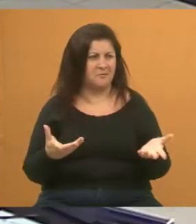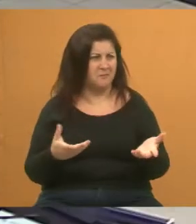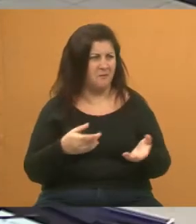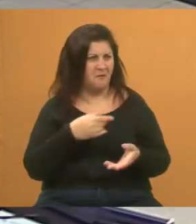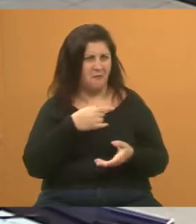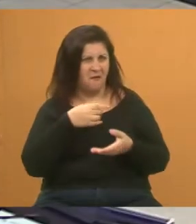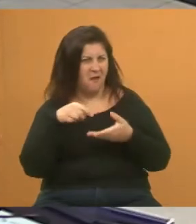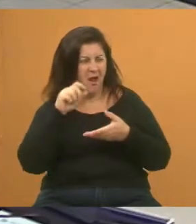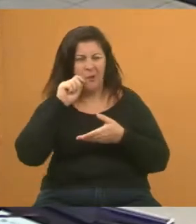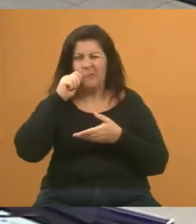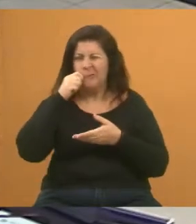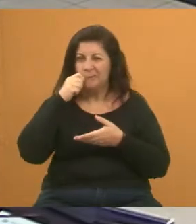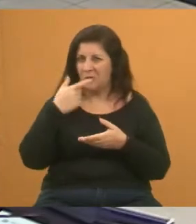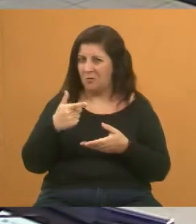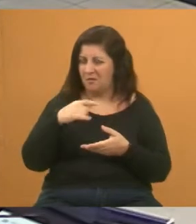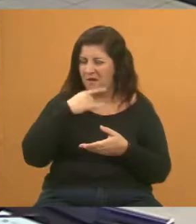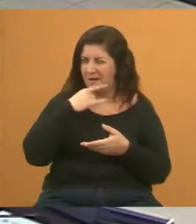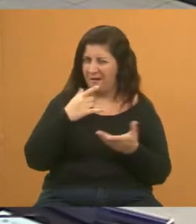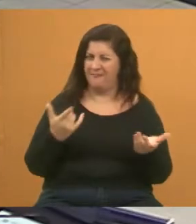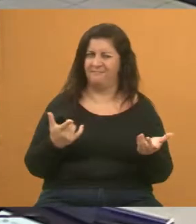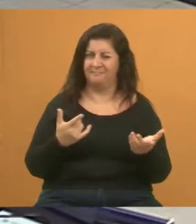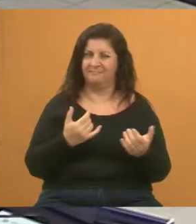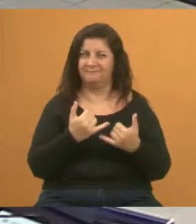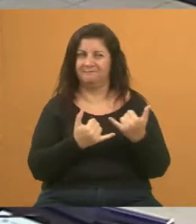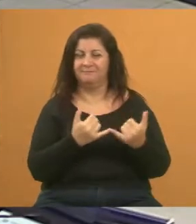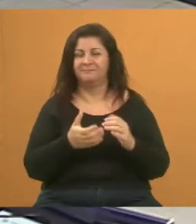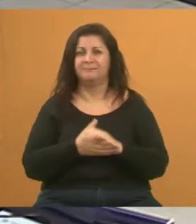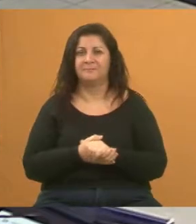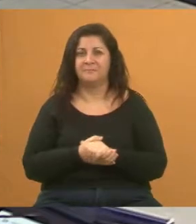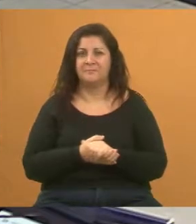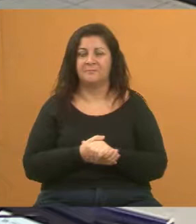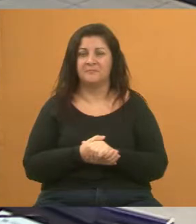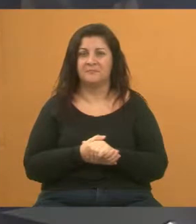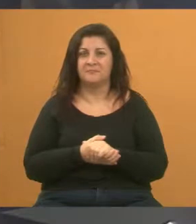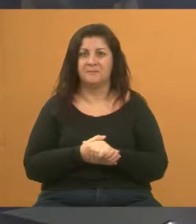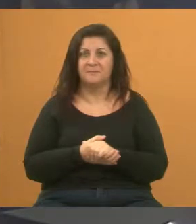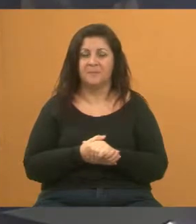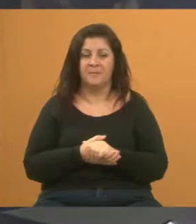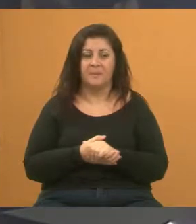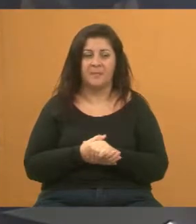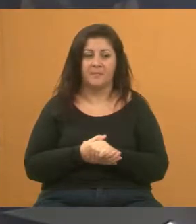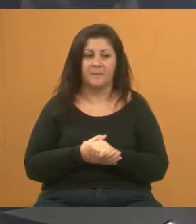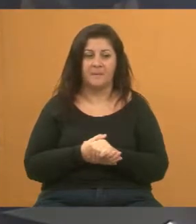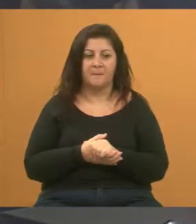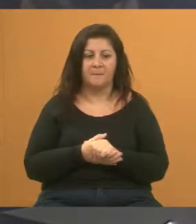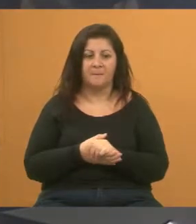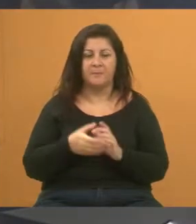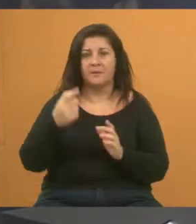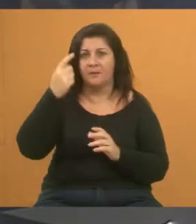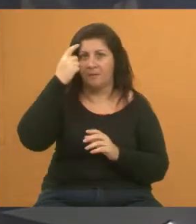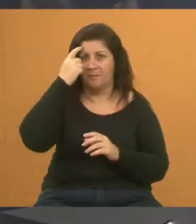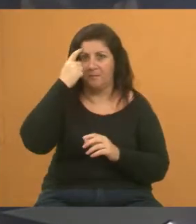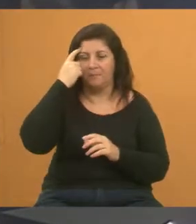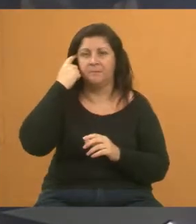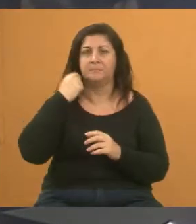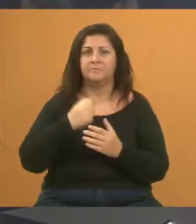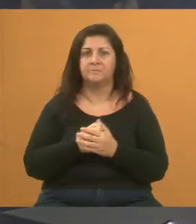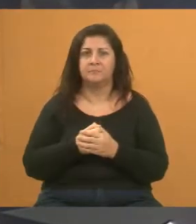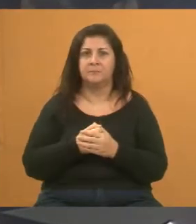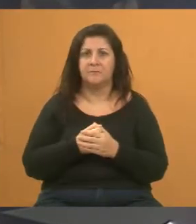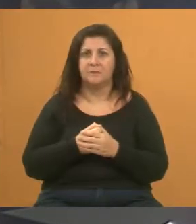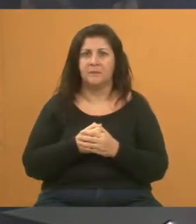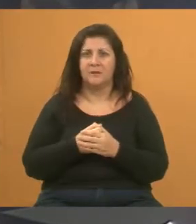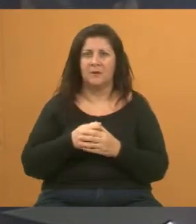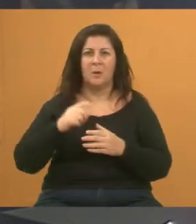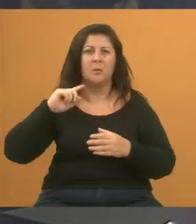sem álcool, né? Mas eu quero justificar o meu voto aqui na seguinte questão. Eu penso que a poluição